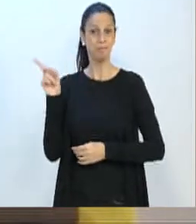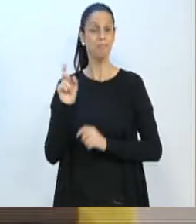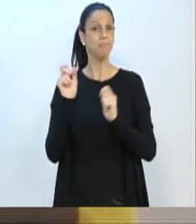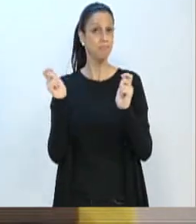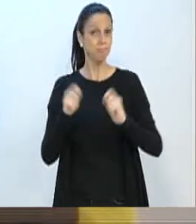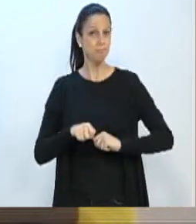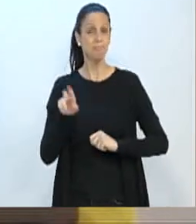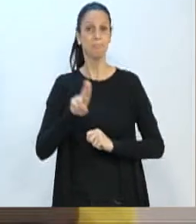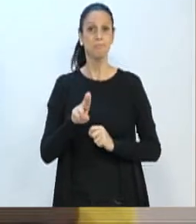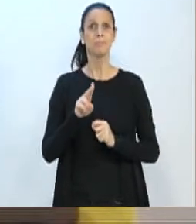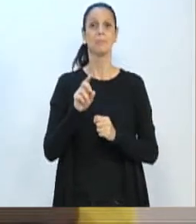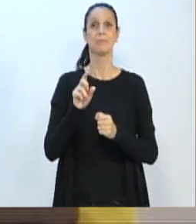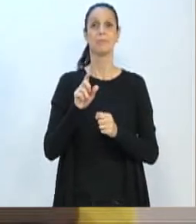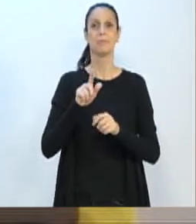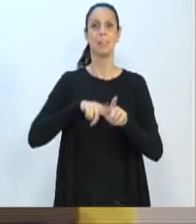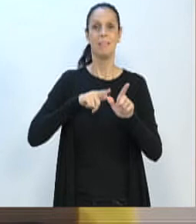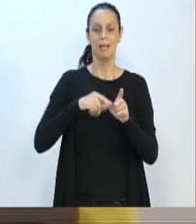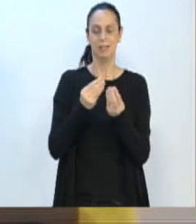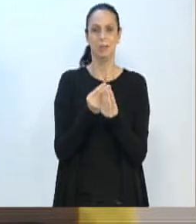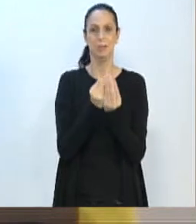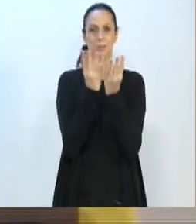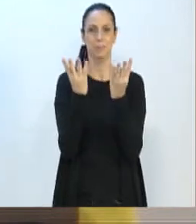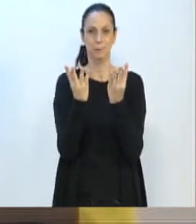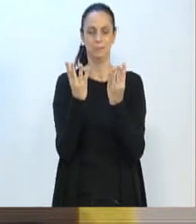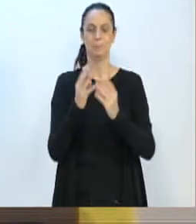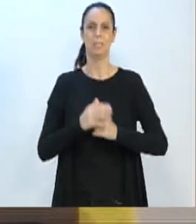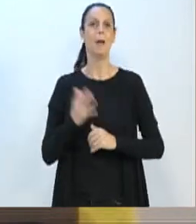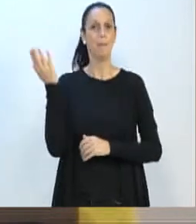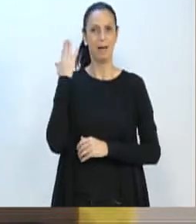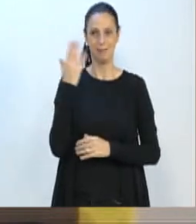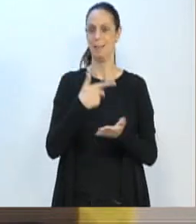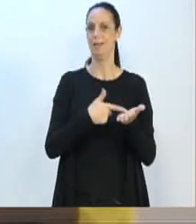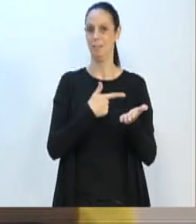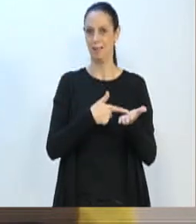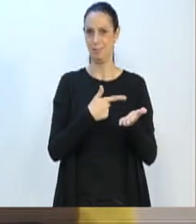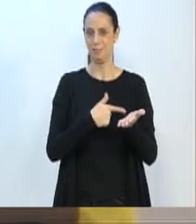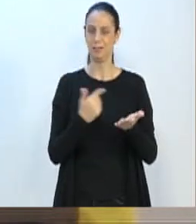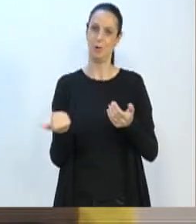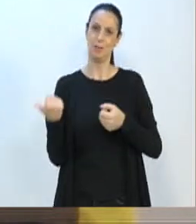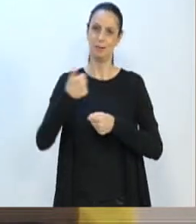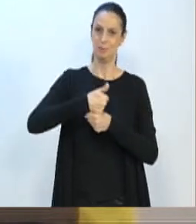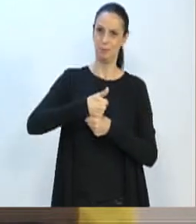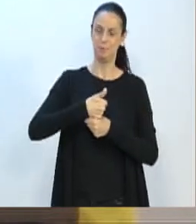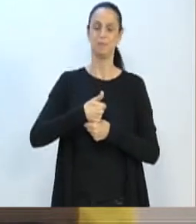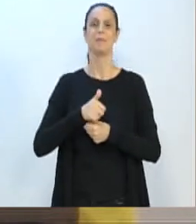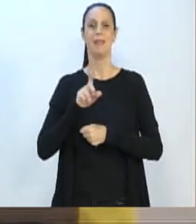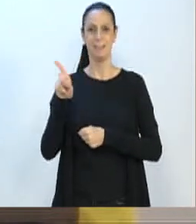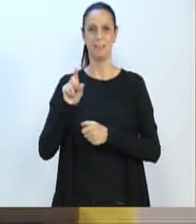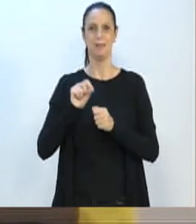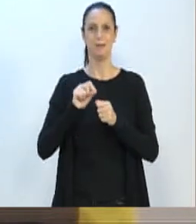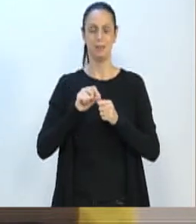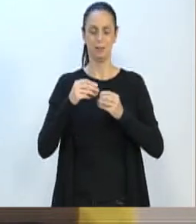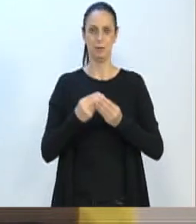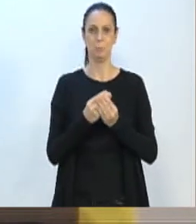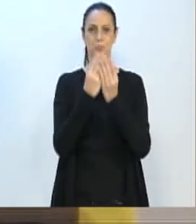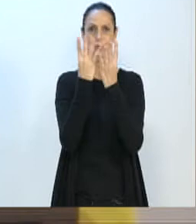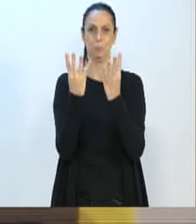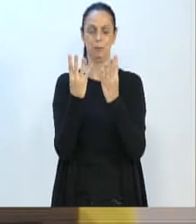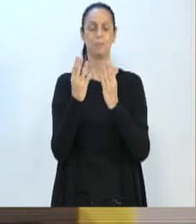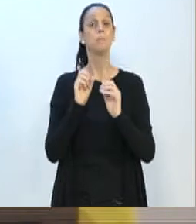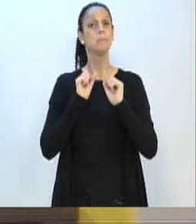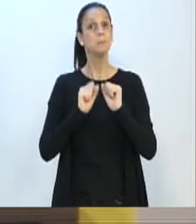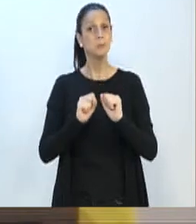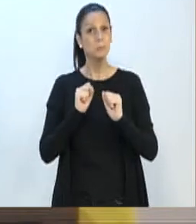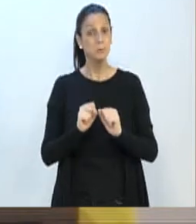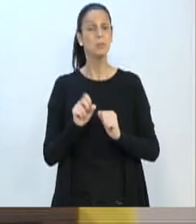trabalhado aumentando o elemento tátil também. Em resumo, a ideia seria, por que não juntarmos um material didático que foi elaborado e